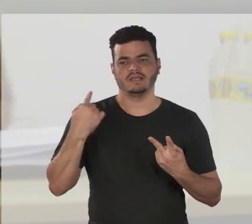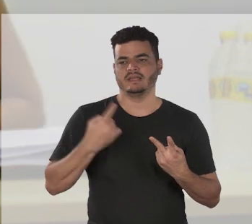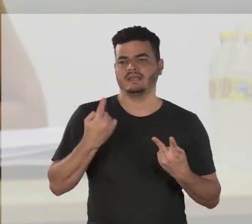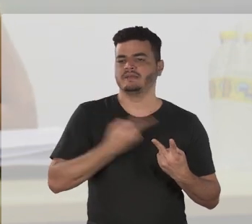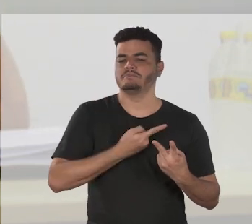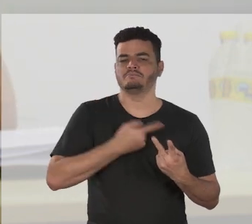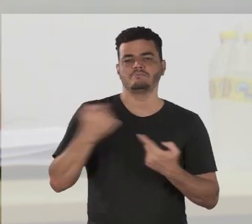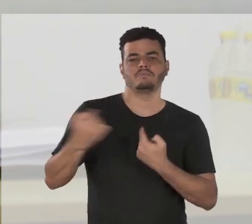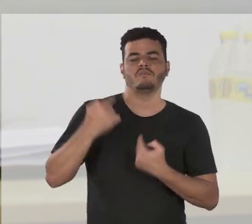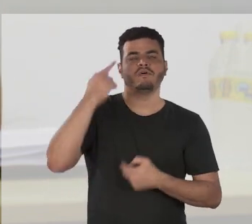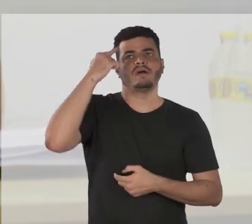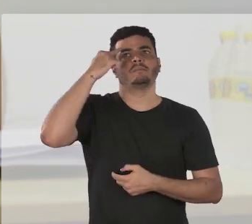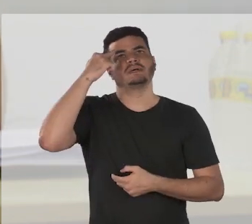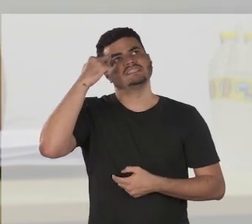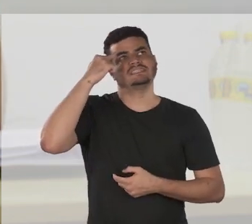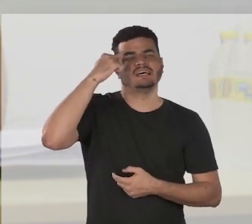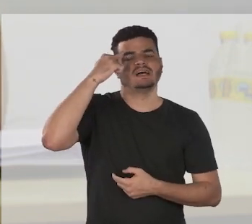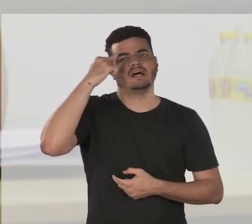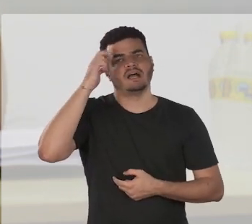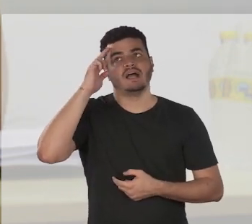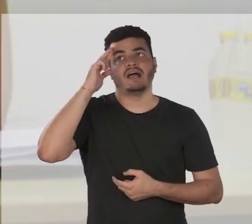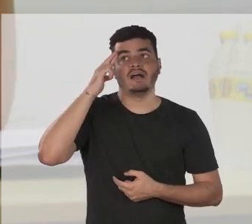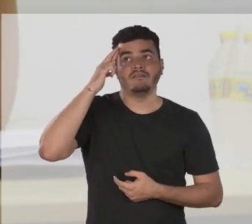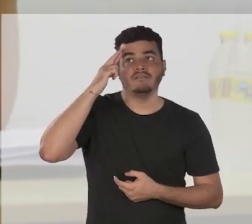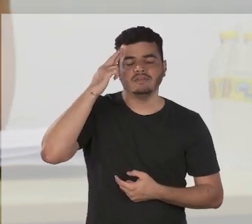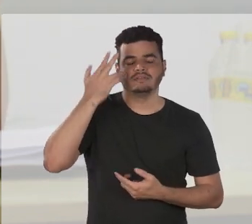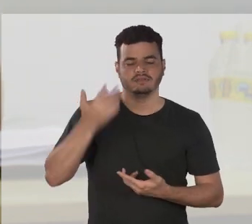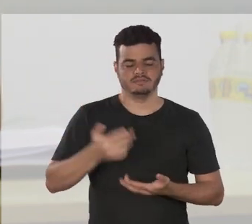né? Nos tira um pouco.